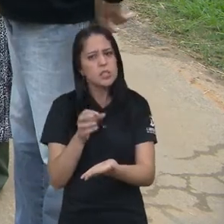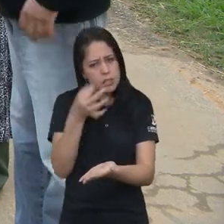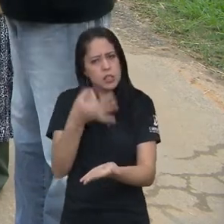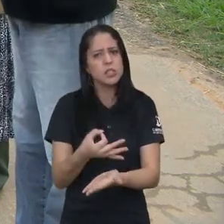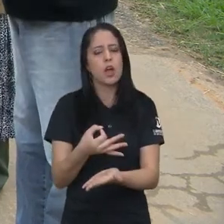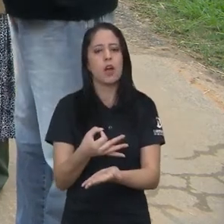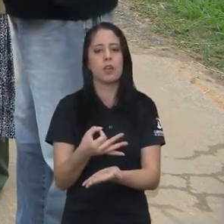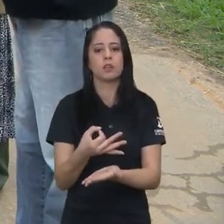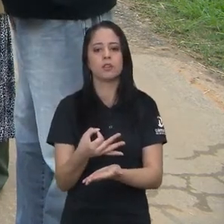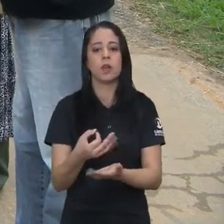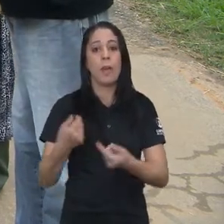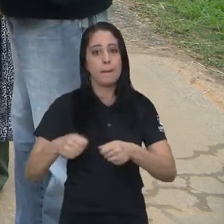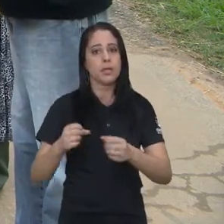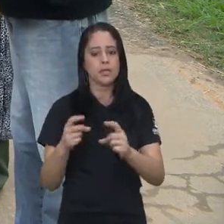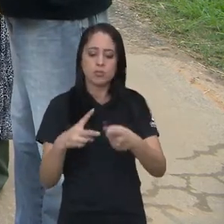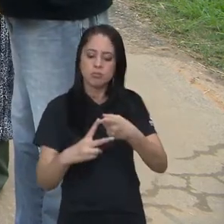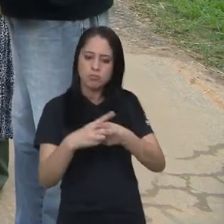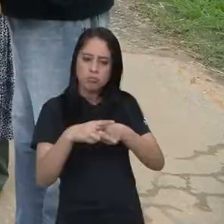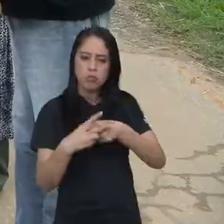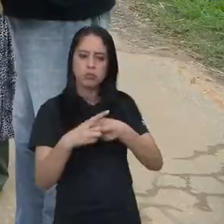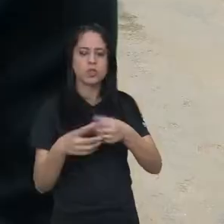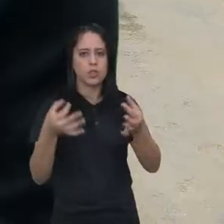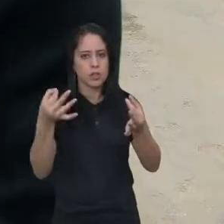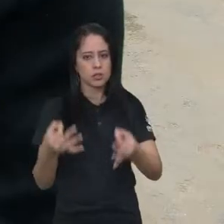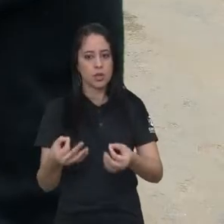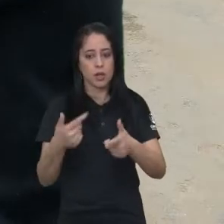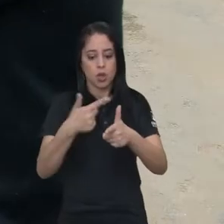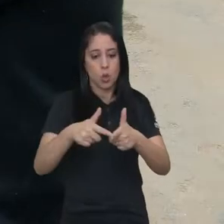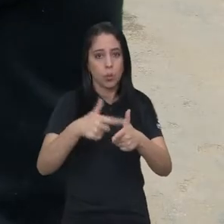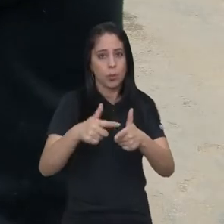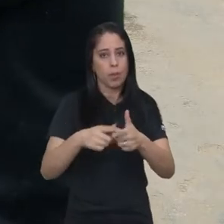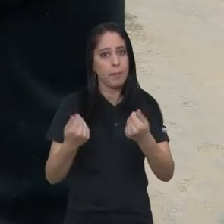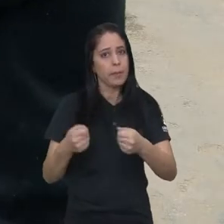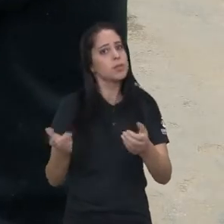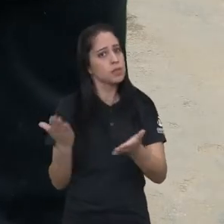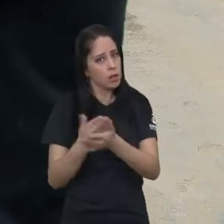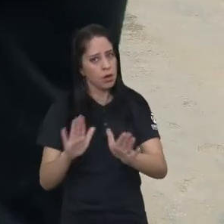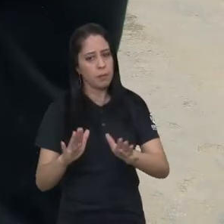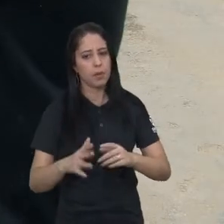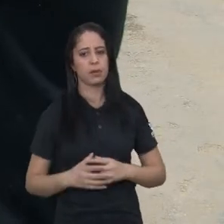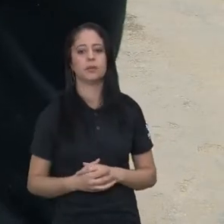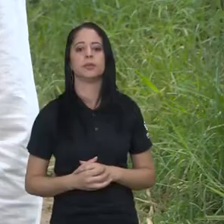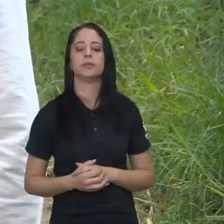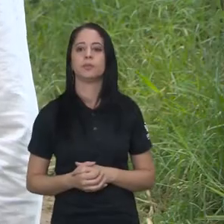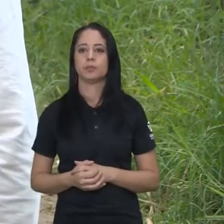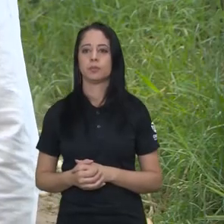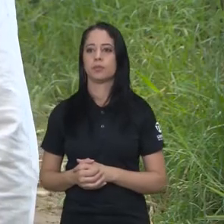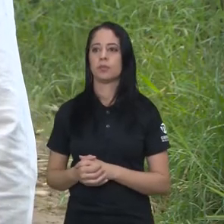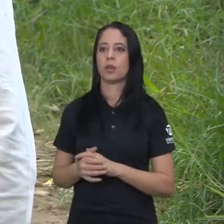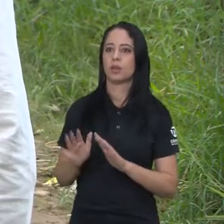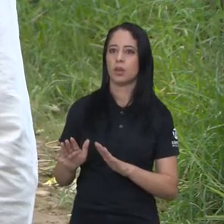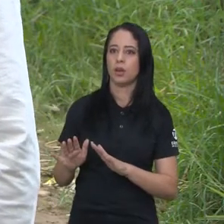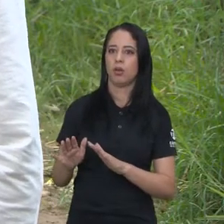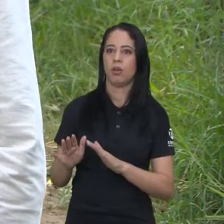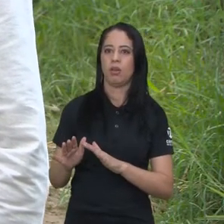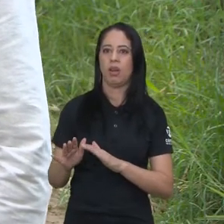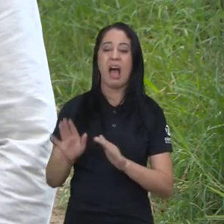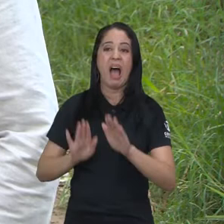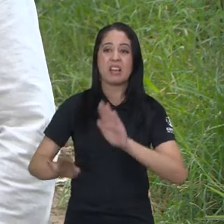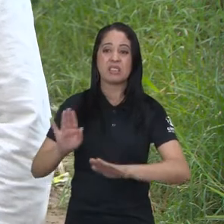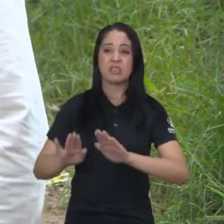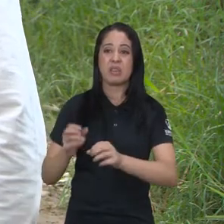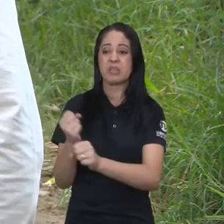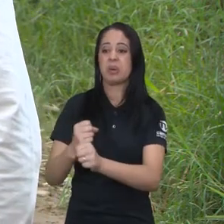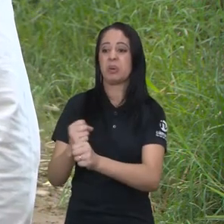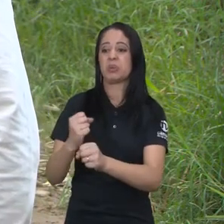e aponta necessidade de obras efetivas para que os problemas não retornem com o tempo você faz hoje se vê uma